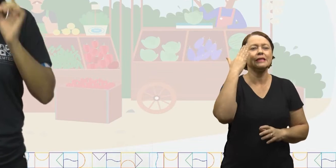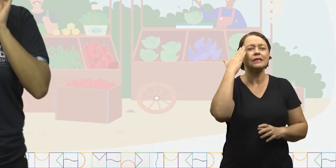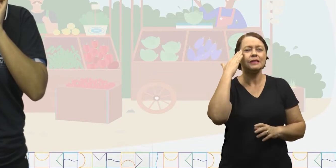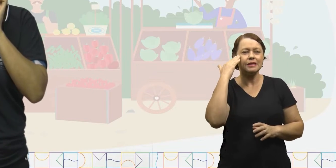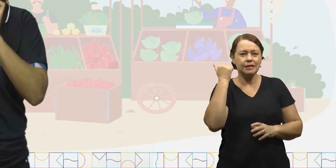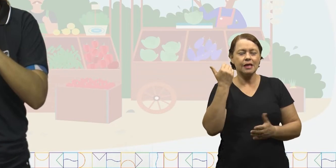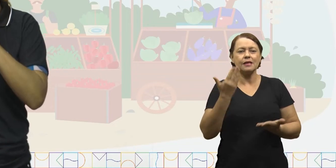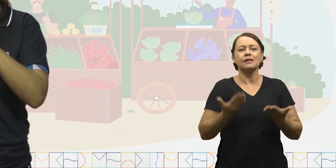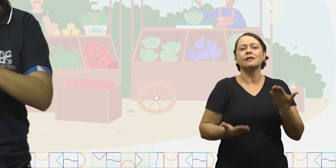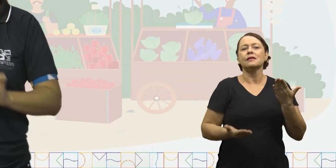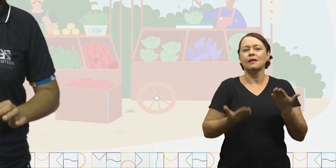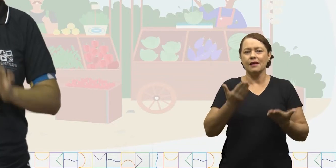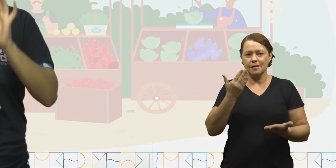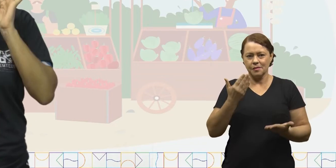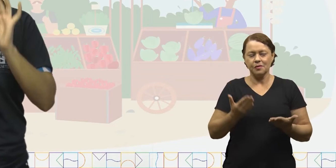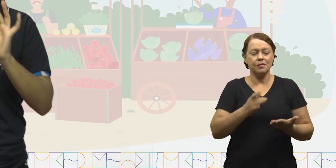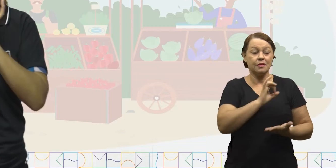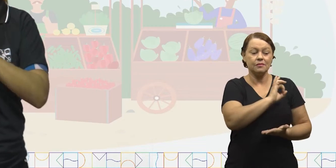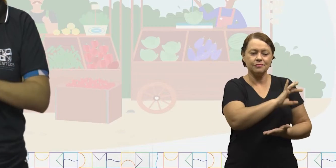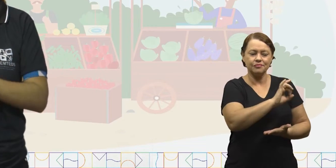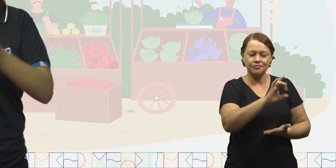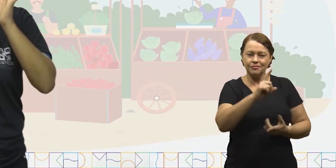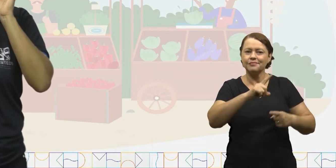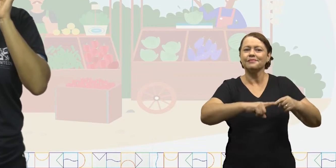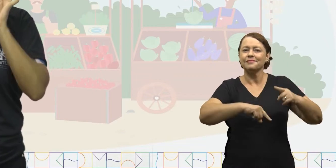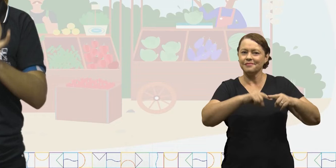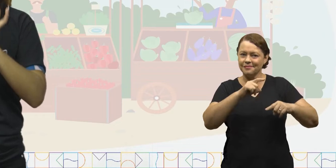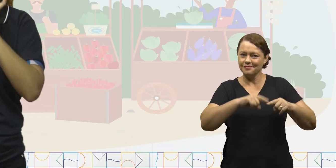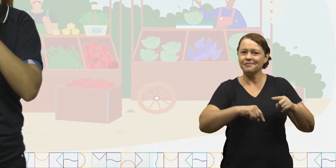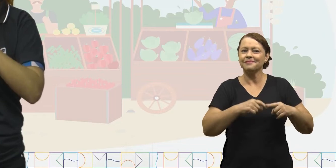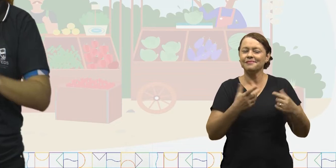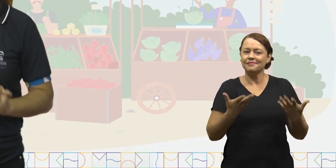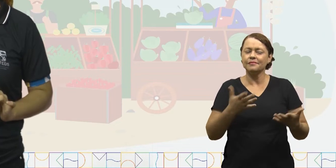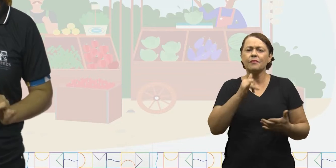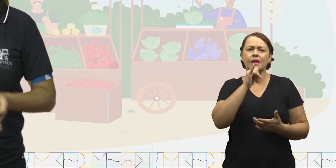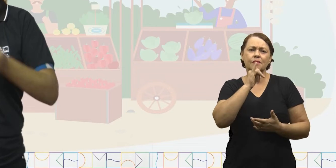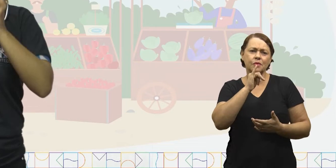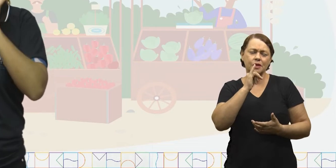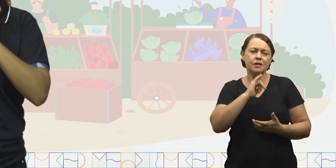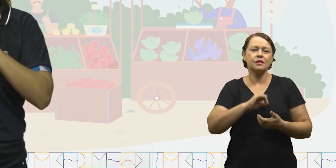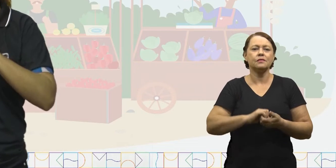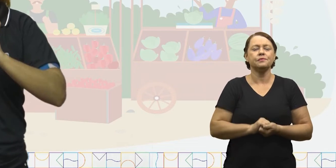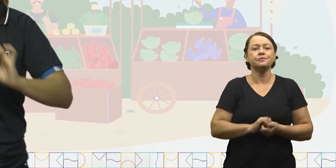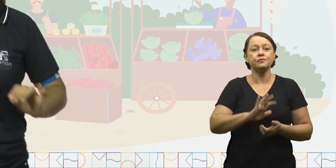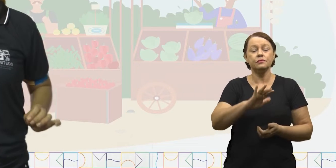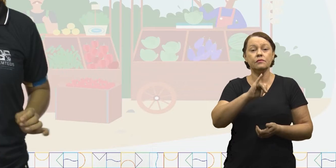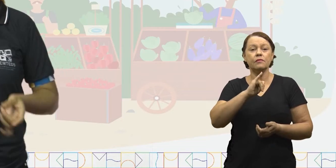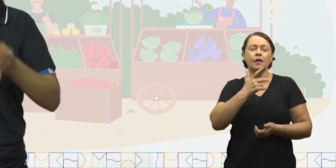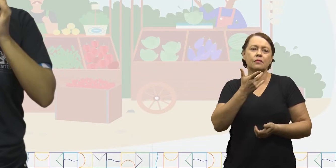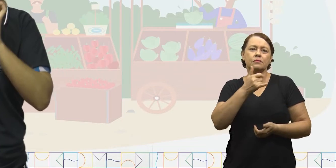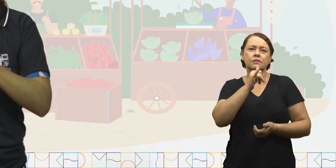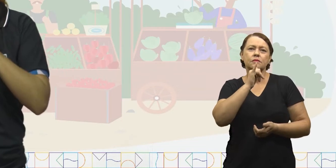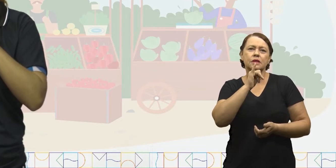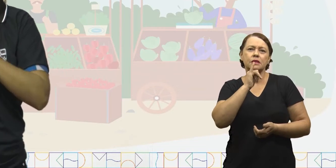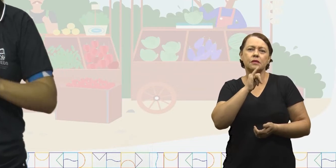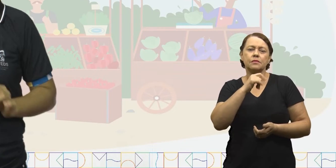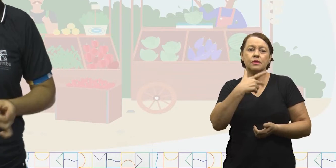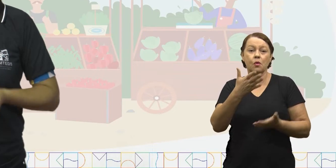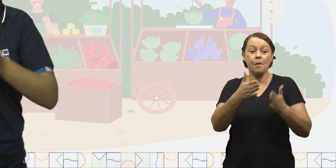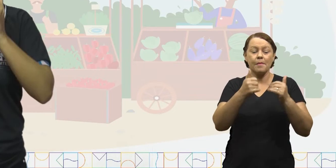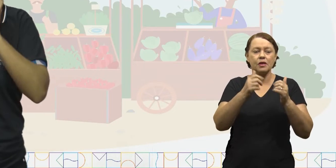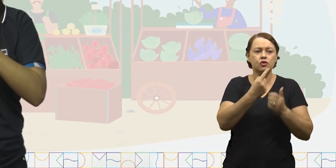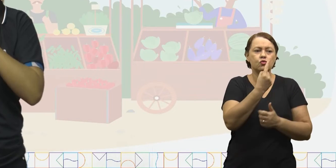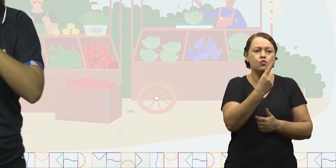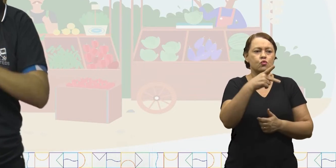olhar ele já sabia quanto pesava cada quantidade. Por exemplo, se eu